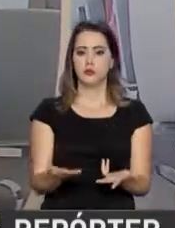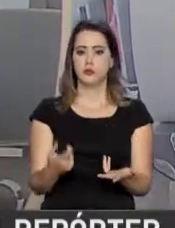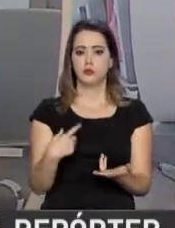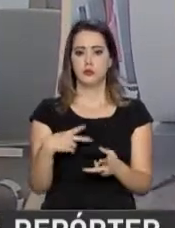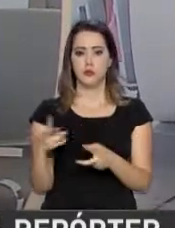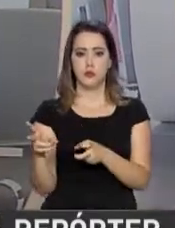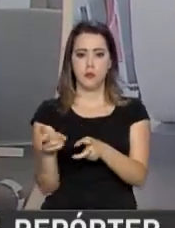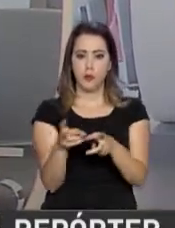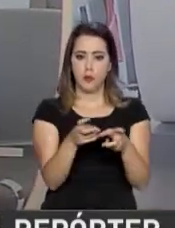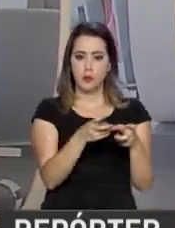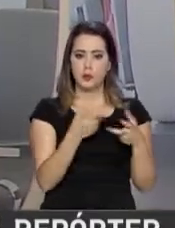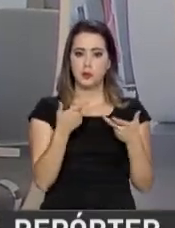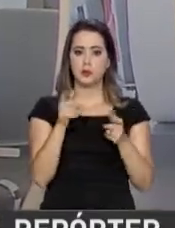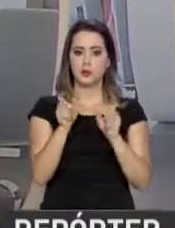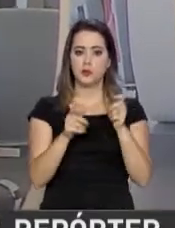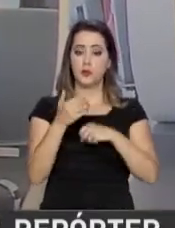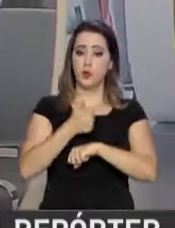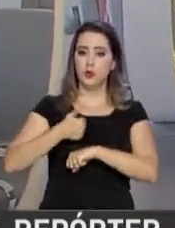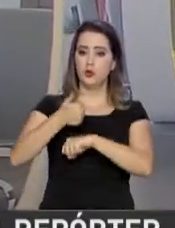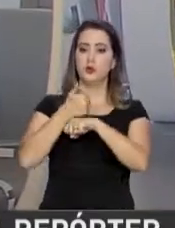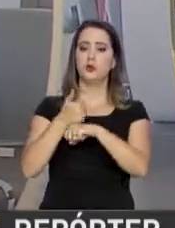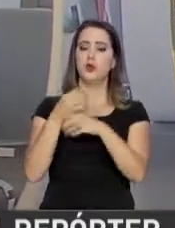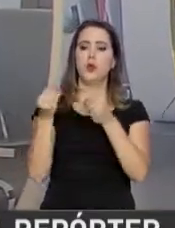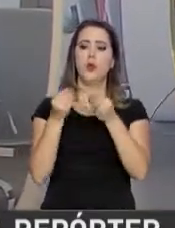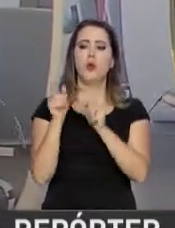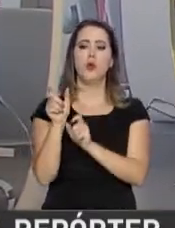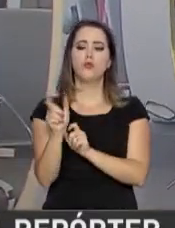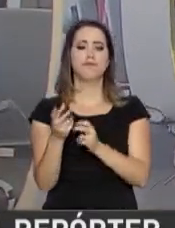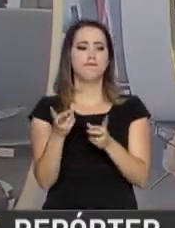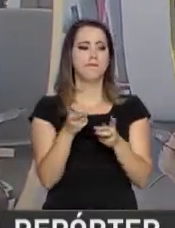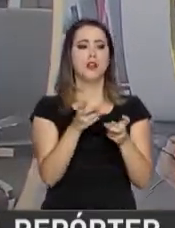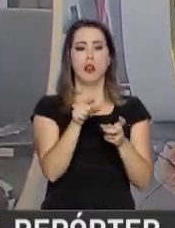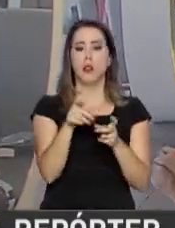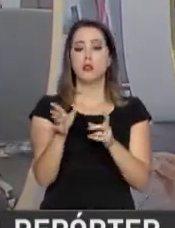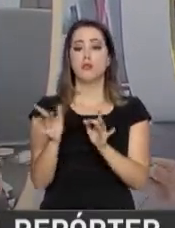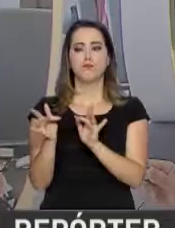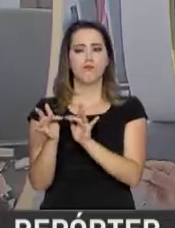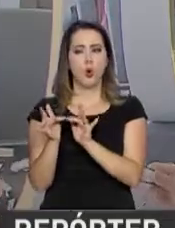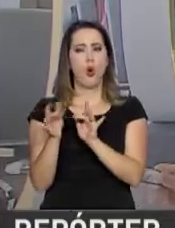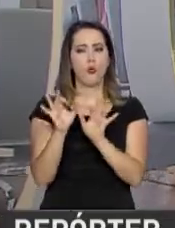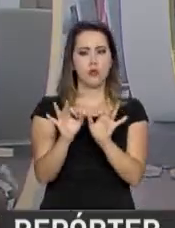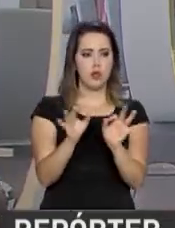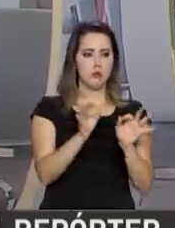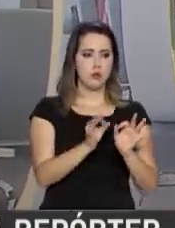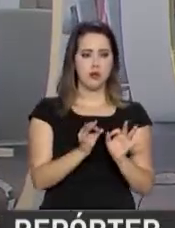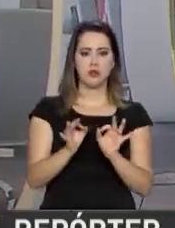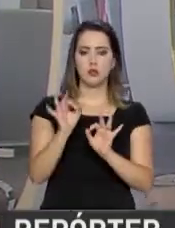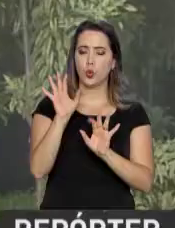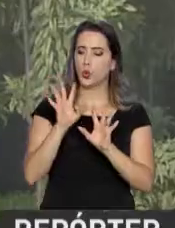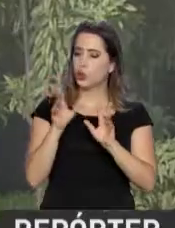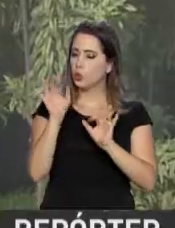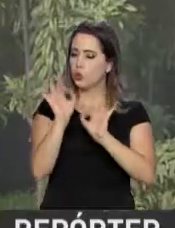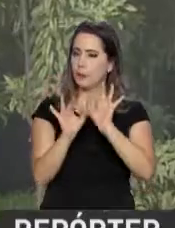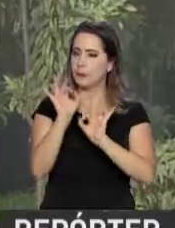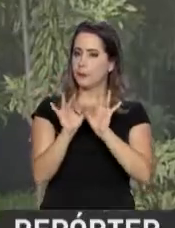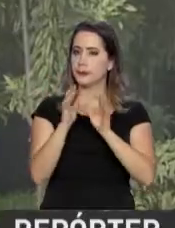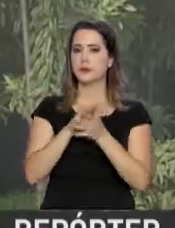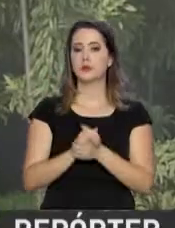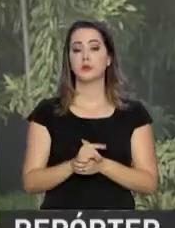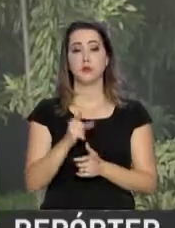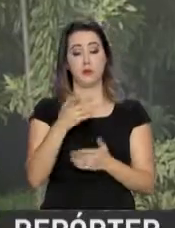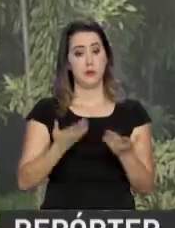vejo os profissionais também comentar o sentimento das clientes para a gente manter tudo assim alinhando o setor de